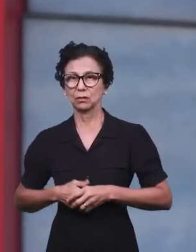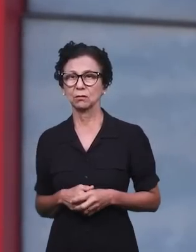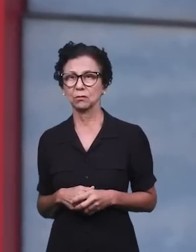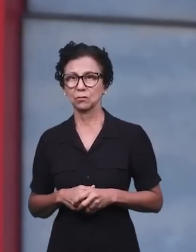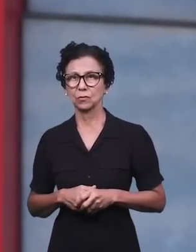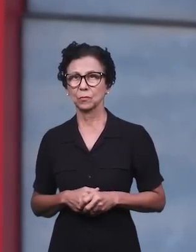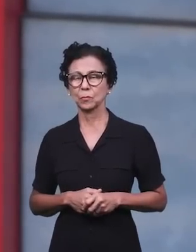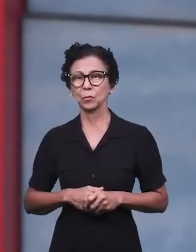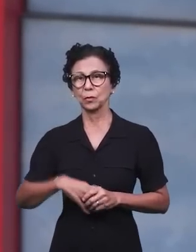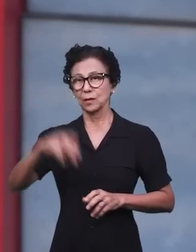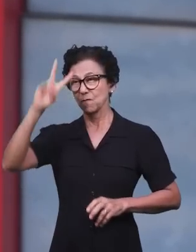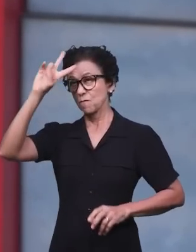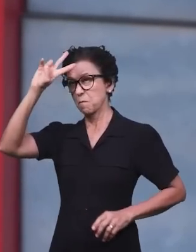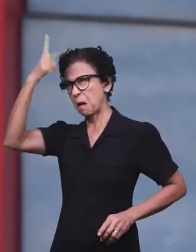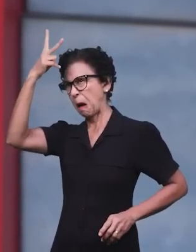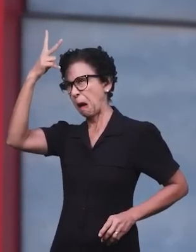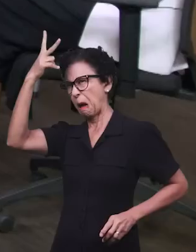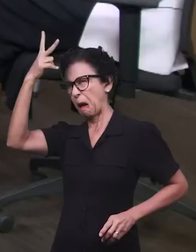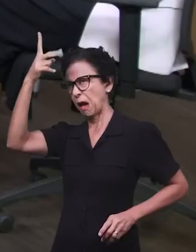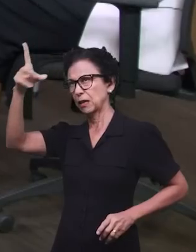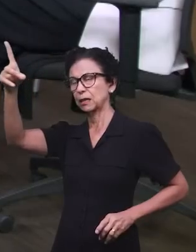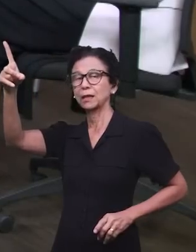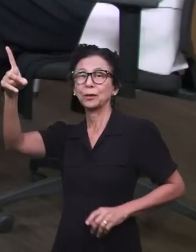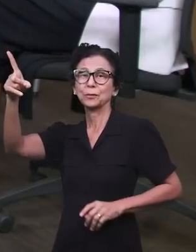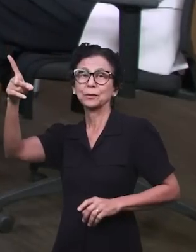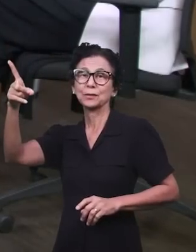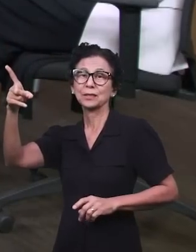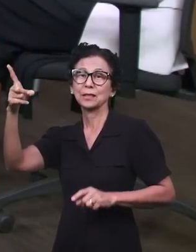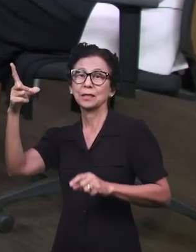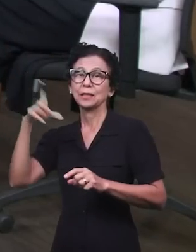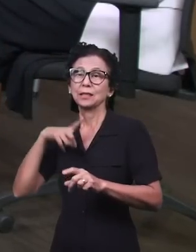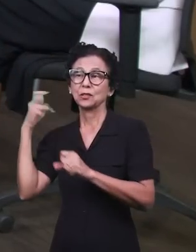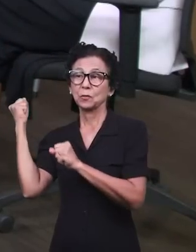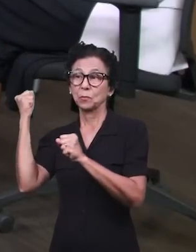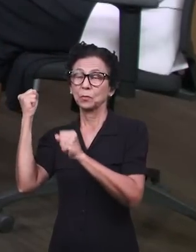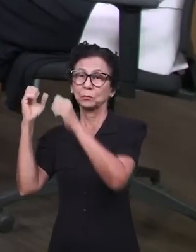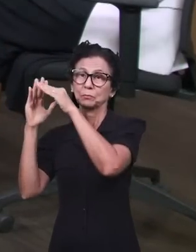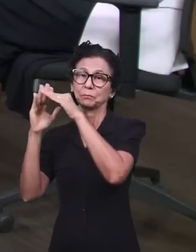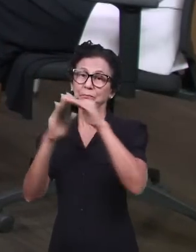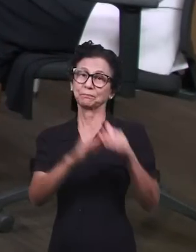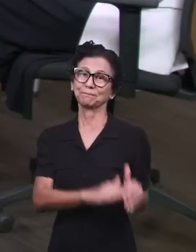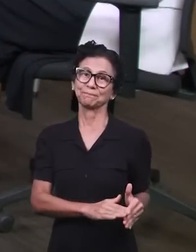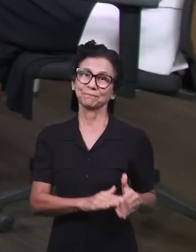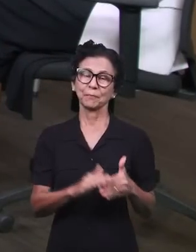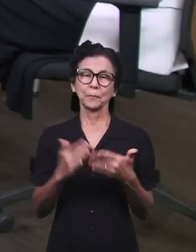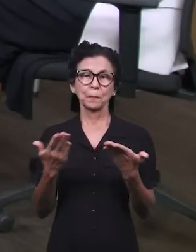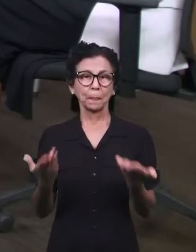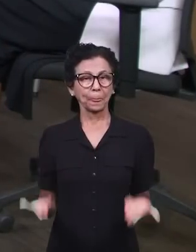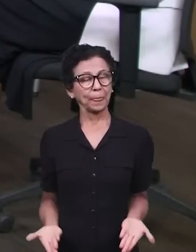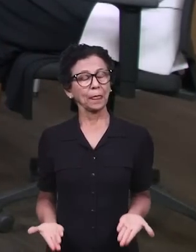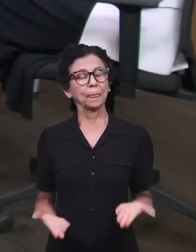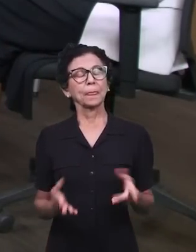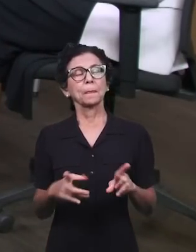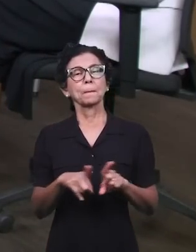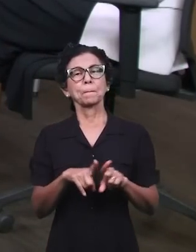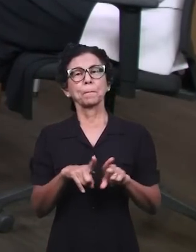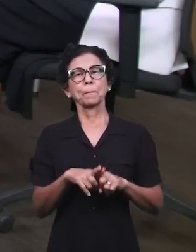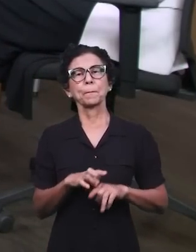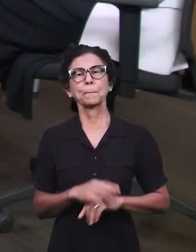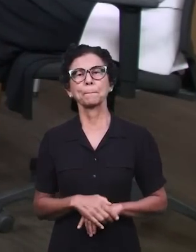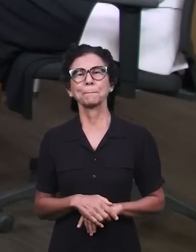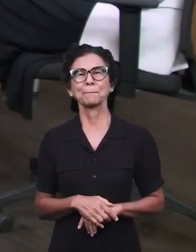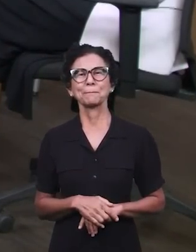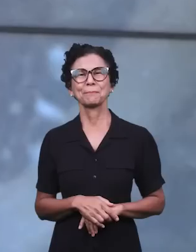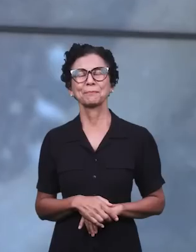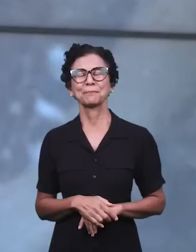contra quem podia livrá-lo, que é o Senhor. Está aí a palavra que é dada. Bom, a cada edição do programa também, a gente já está caminhando